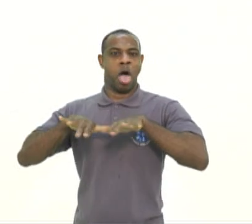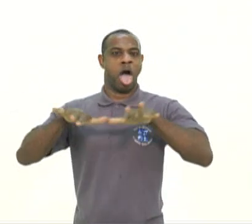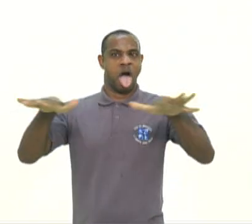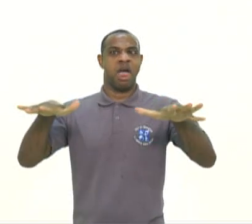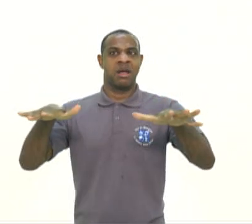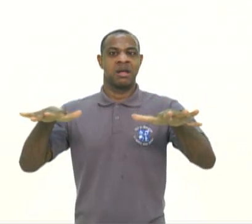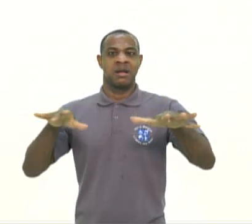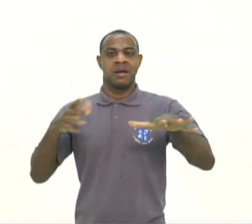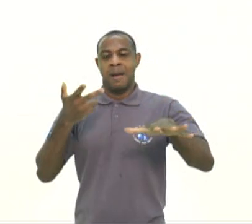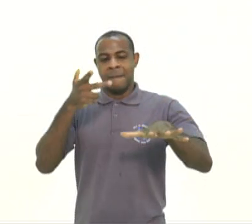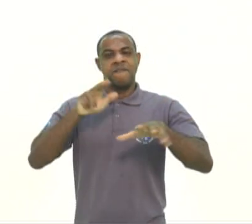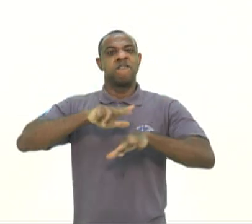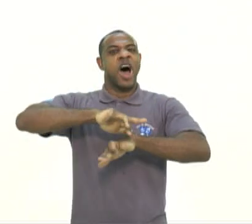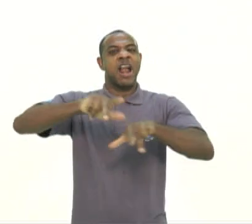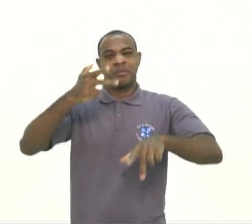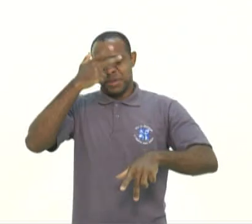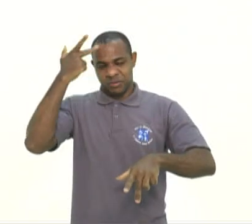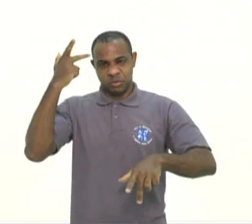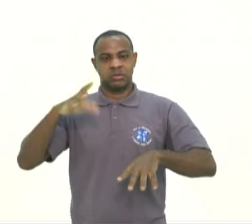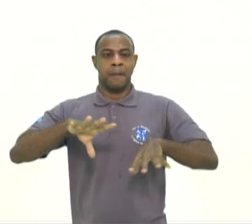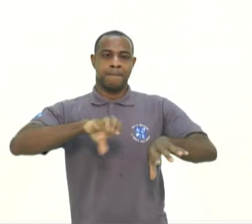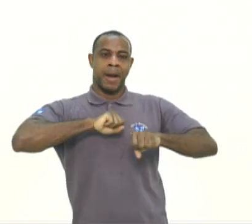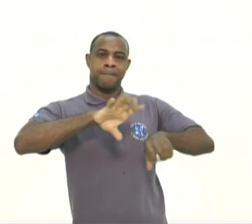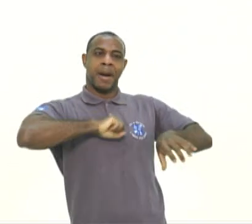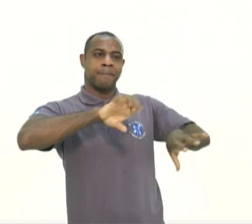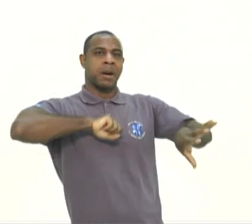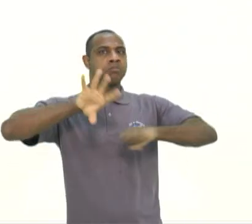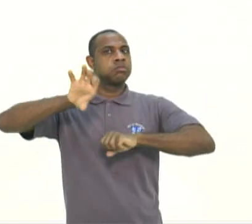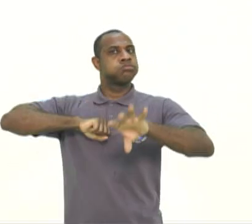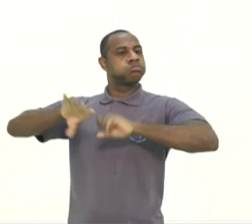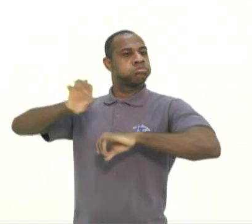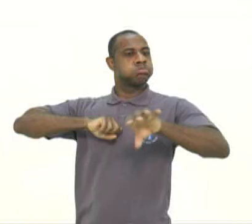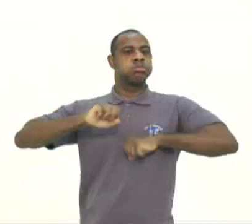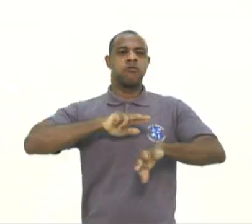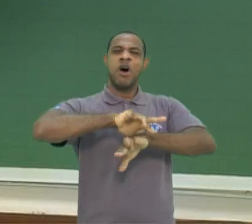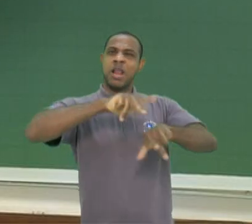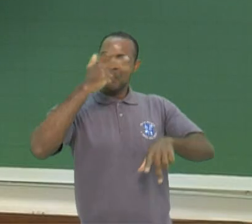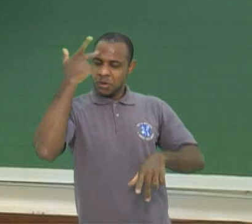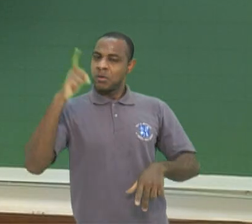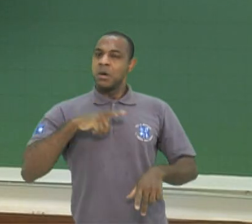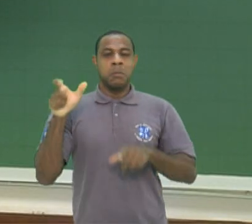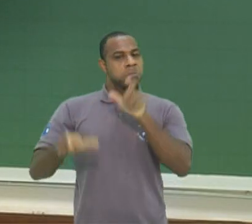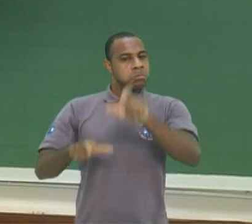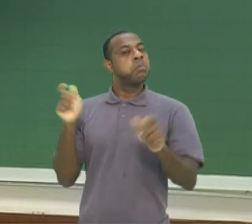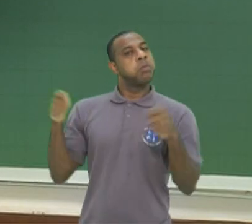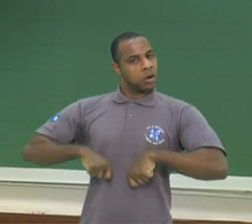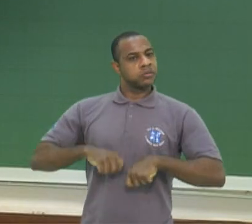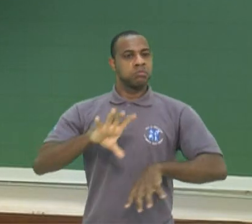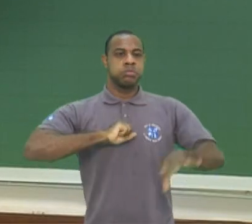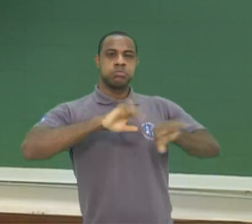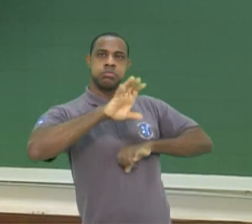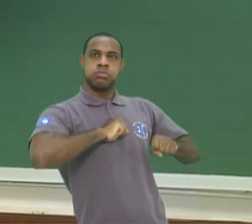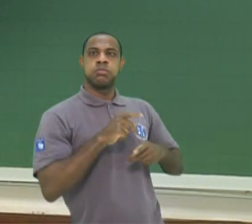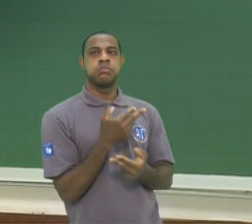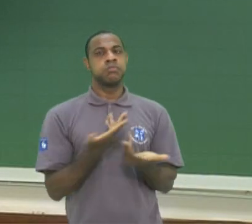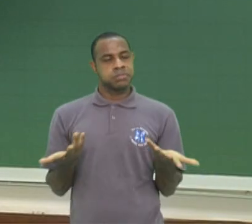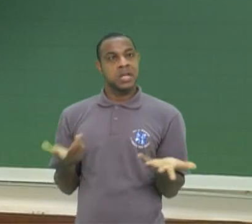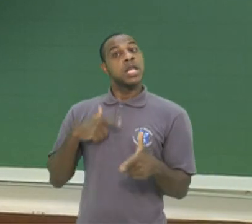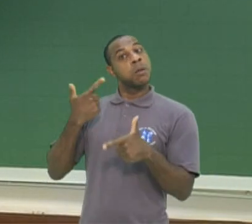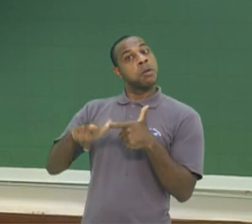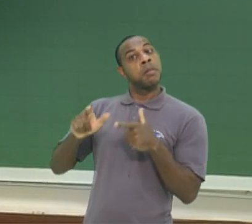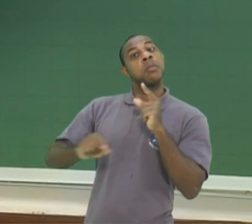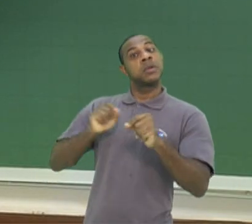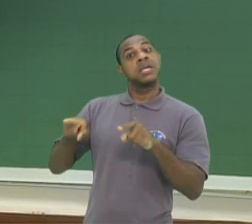de vítimas. E eu coloquei essa imagem do planeta para a gente perceber que, na realidade, esse problema, ele